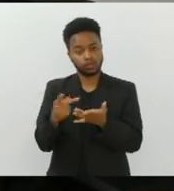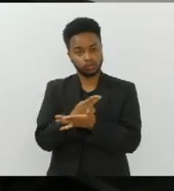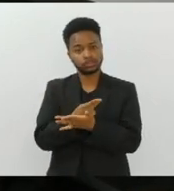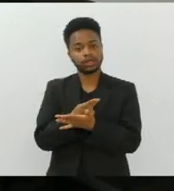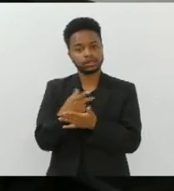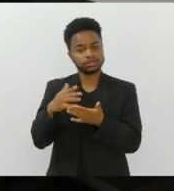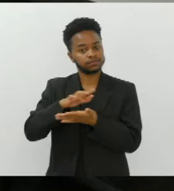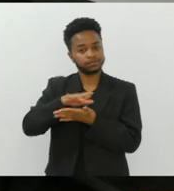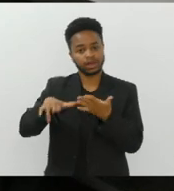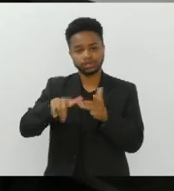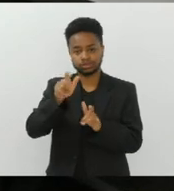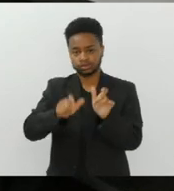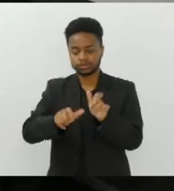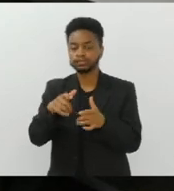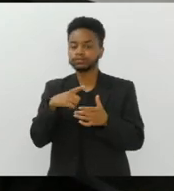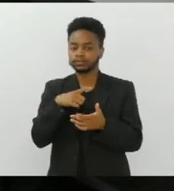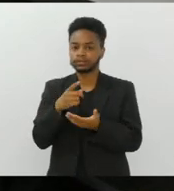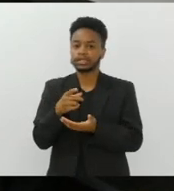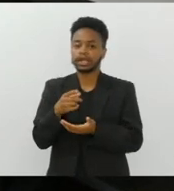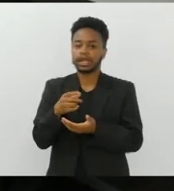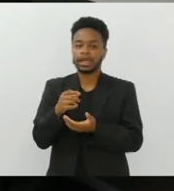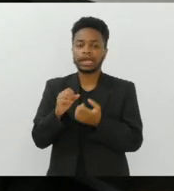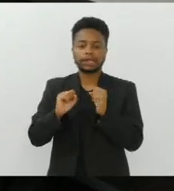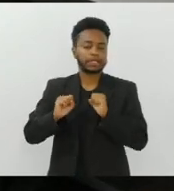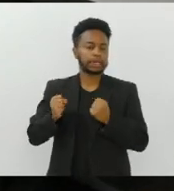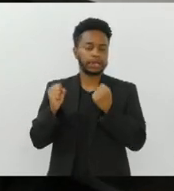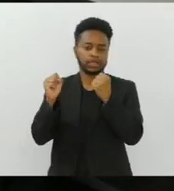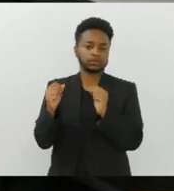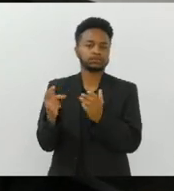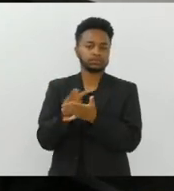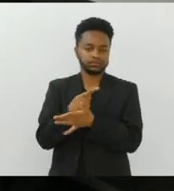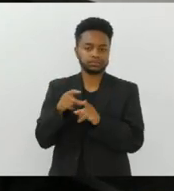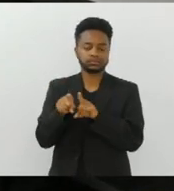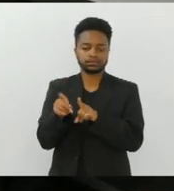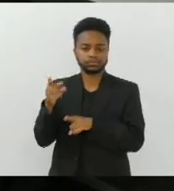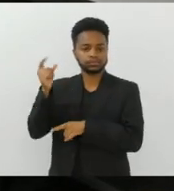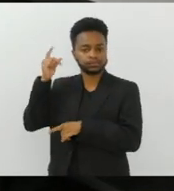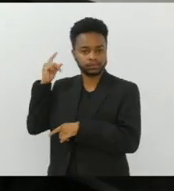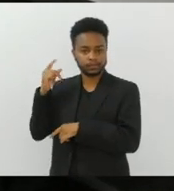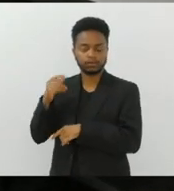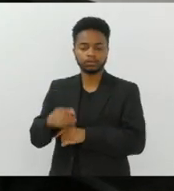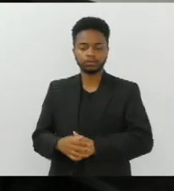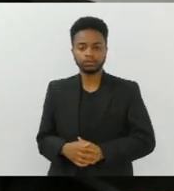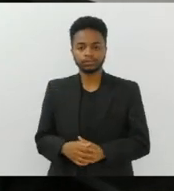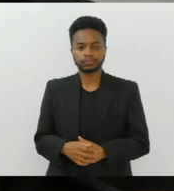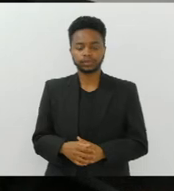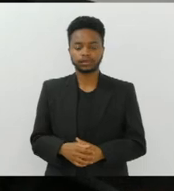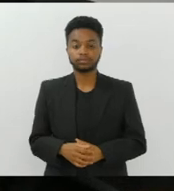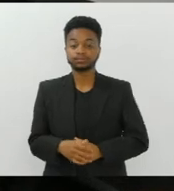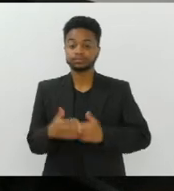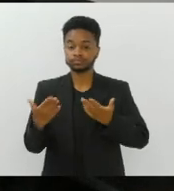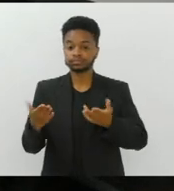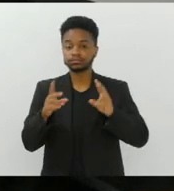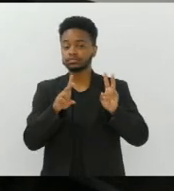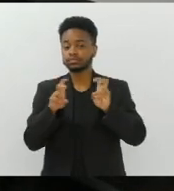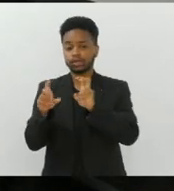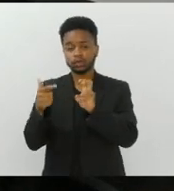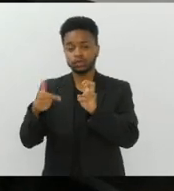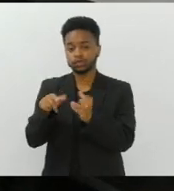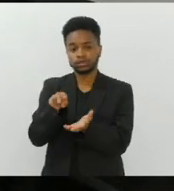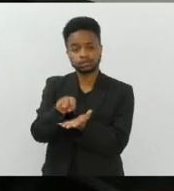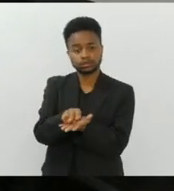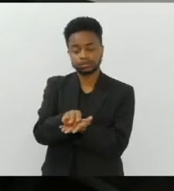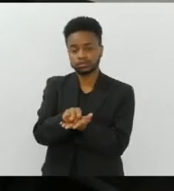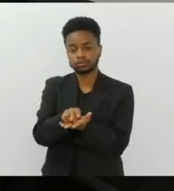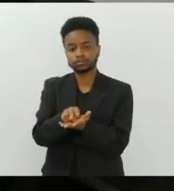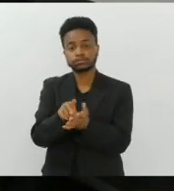E havia crises nesse sentido, especialmente quando ele era mais jovem. Essa é uma situação em que, eventualmente, não há internação, mas